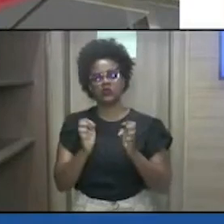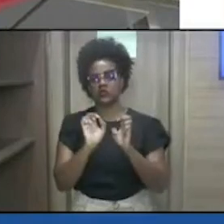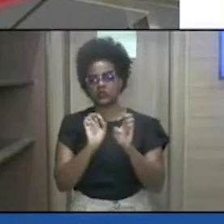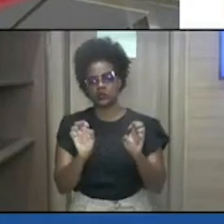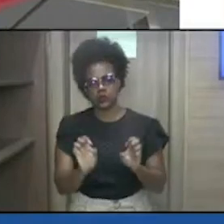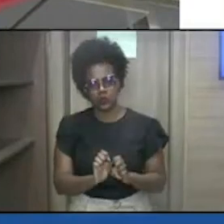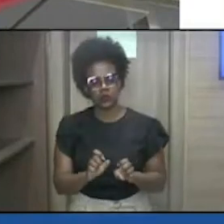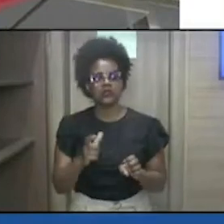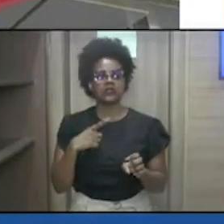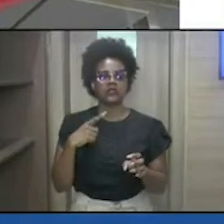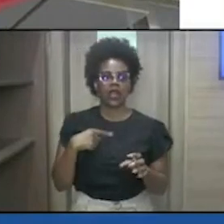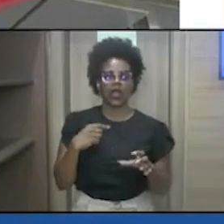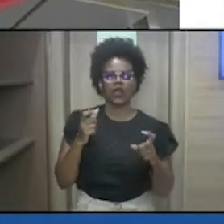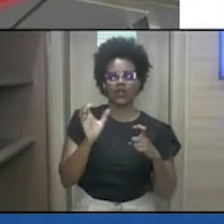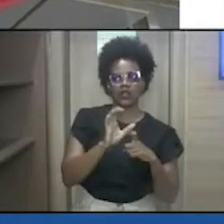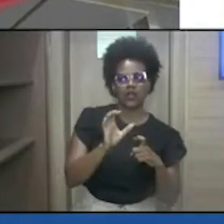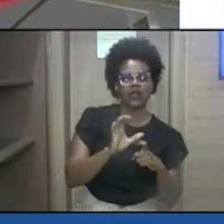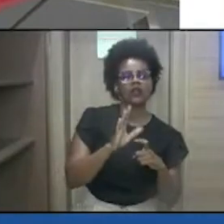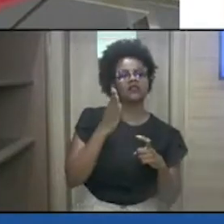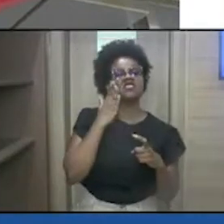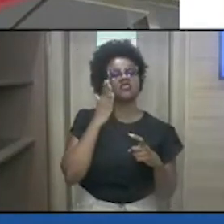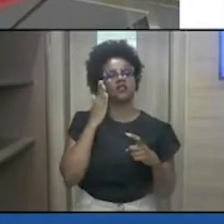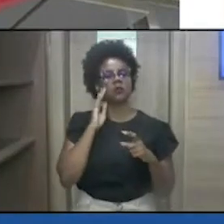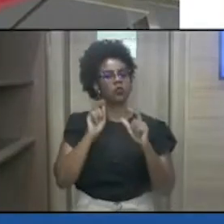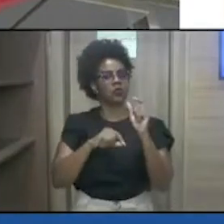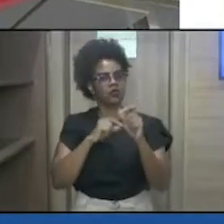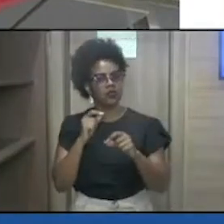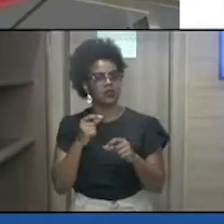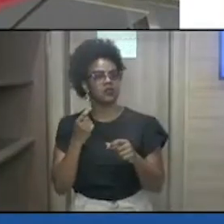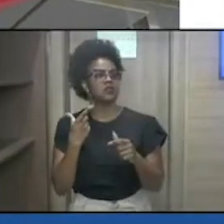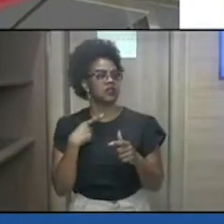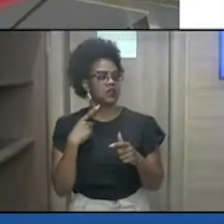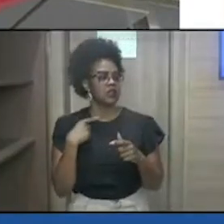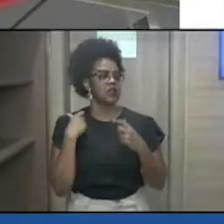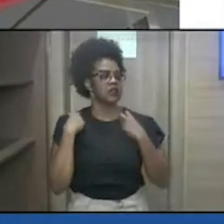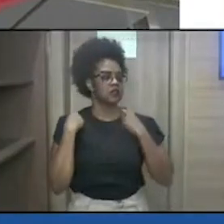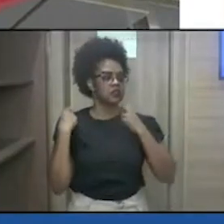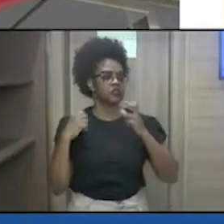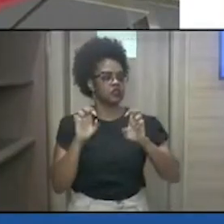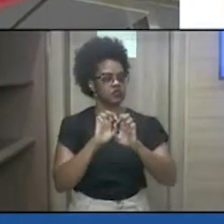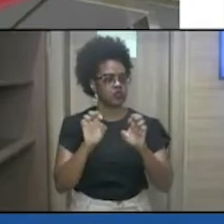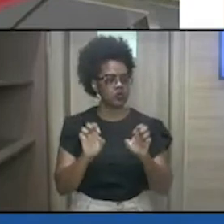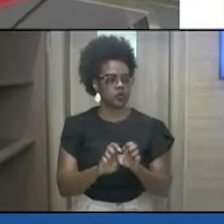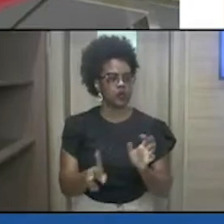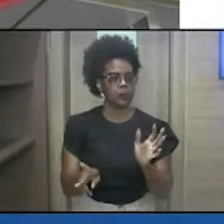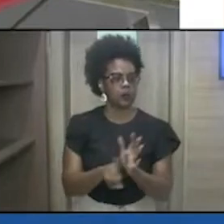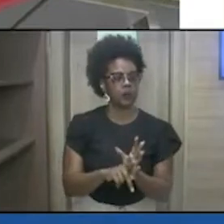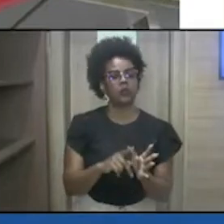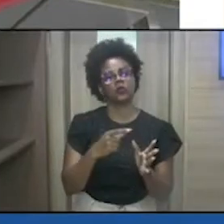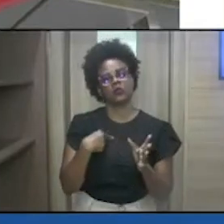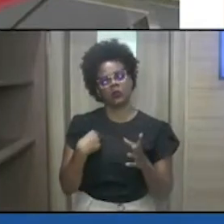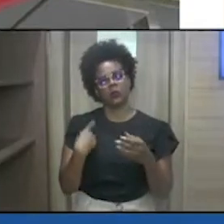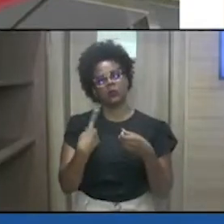né, faz a parte clínica, ainda que essa parte clínica seja feita na estrutura do município. Então, o profissional ele é contratado